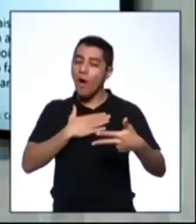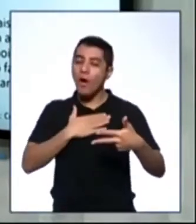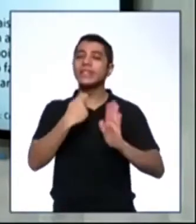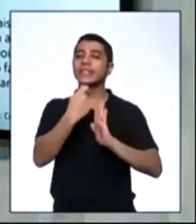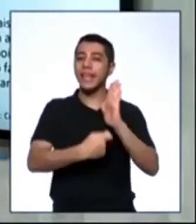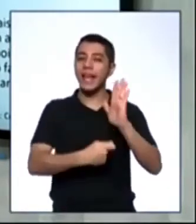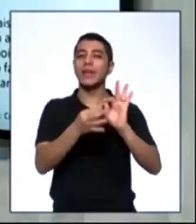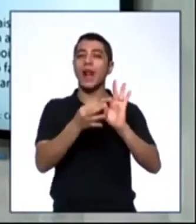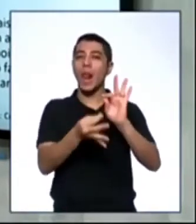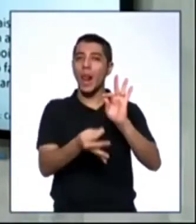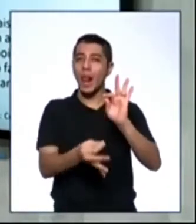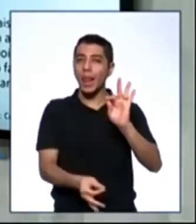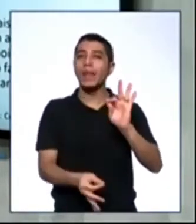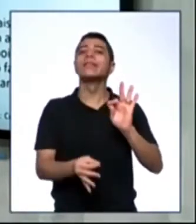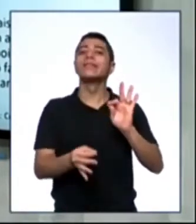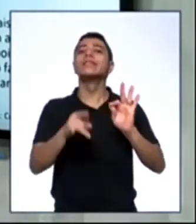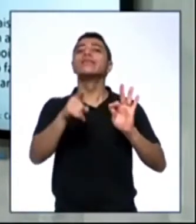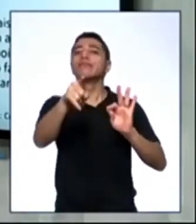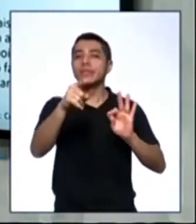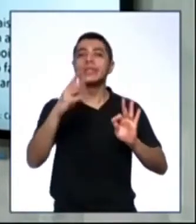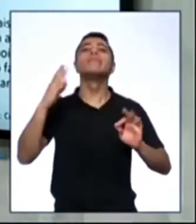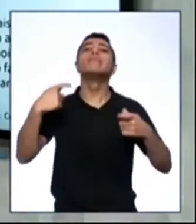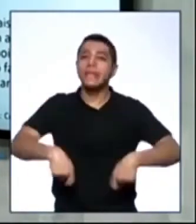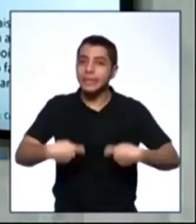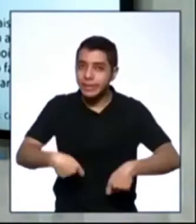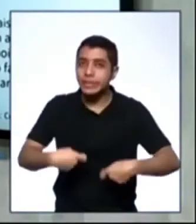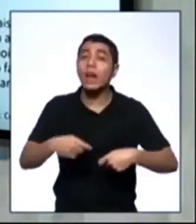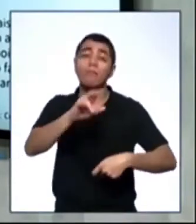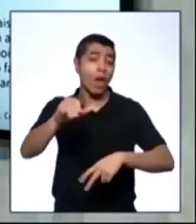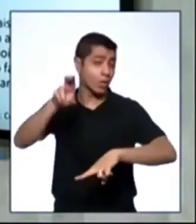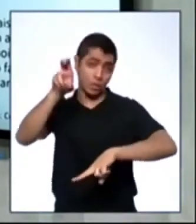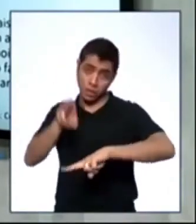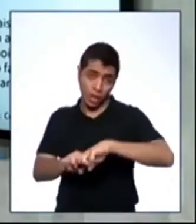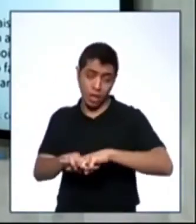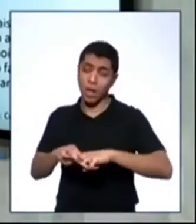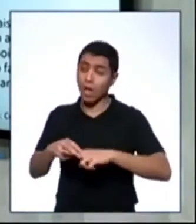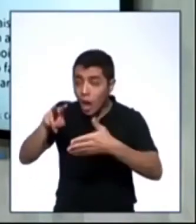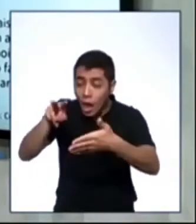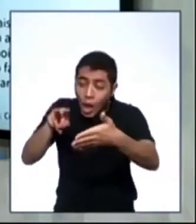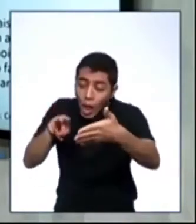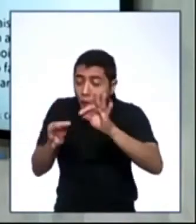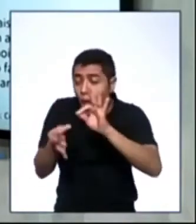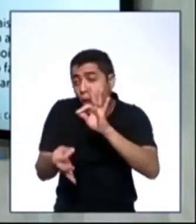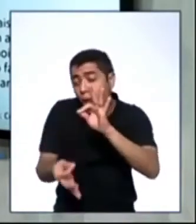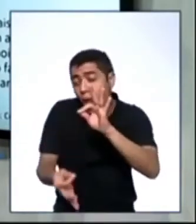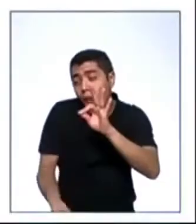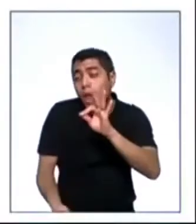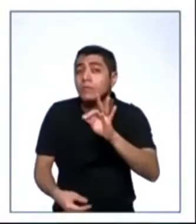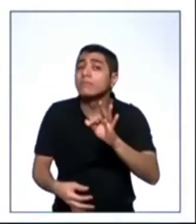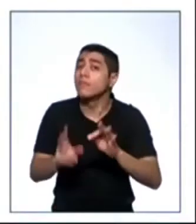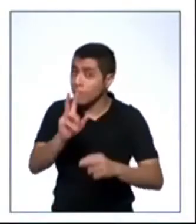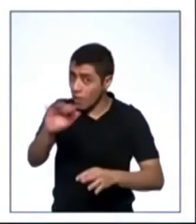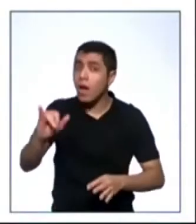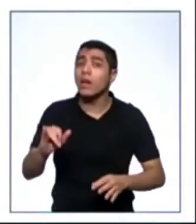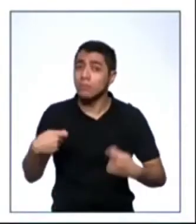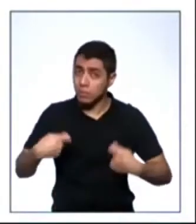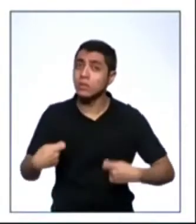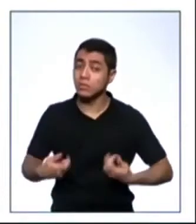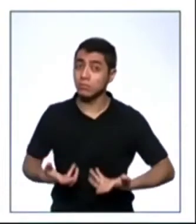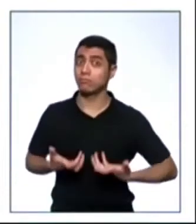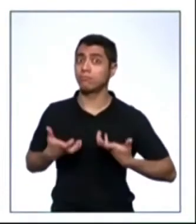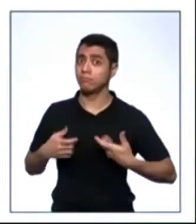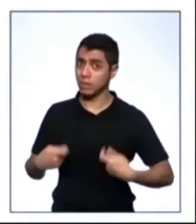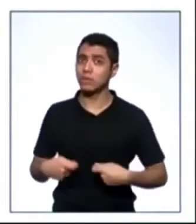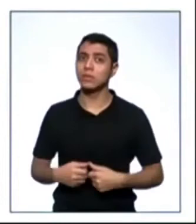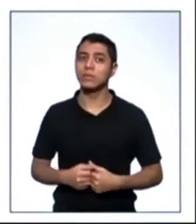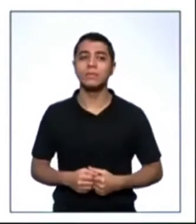preparando. Vai com saco. Você vai sentar a bunda lá e ficar lendo que nem um doido. Primeiro texto. Solon é o primeiro